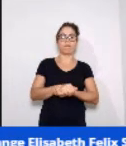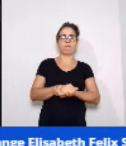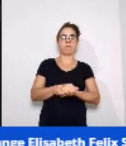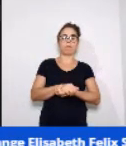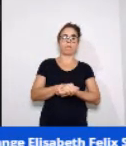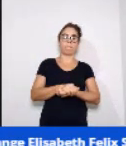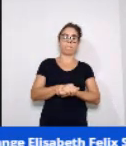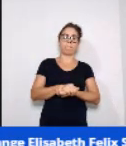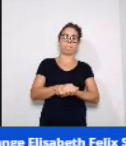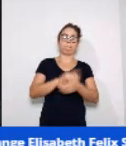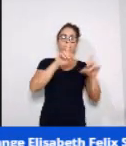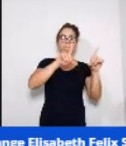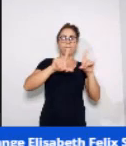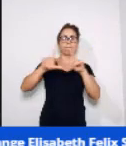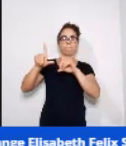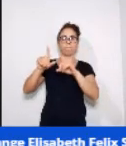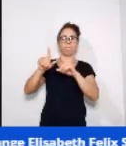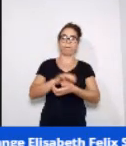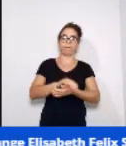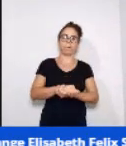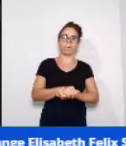Pode passar mais um.